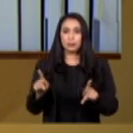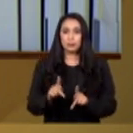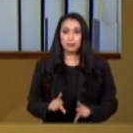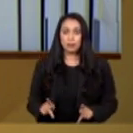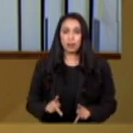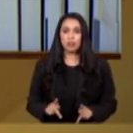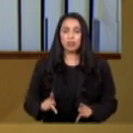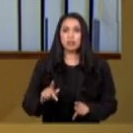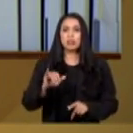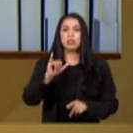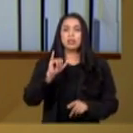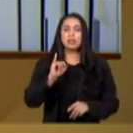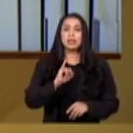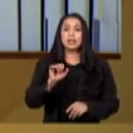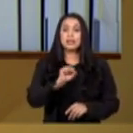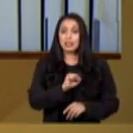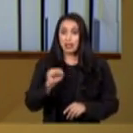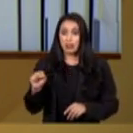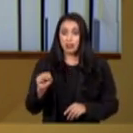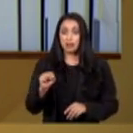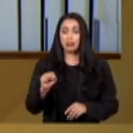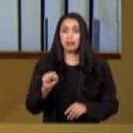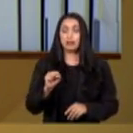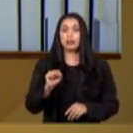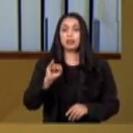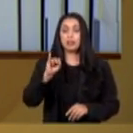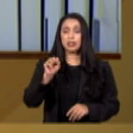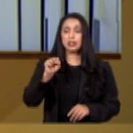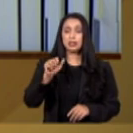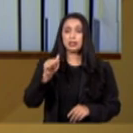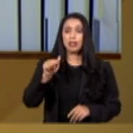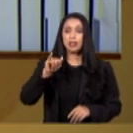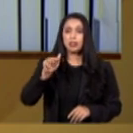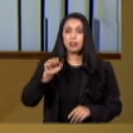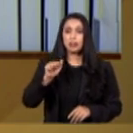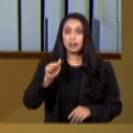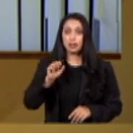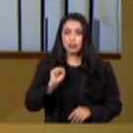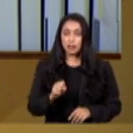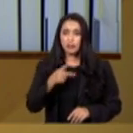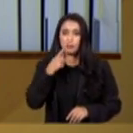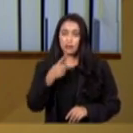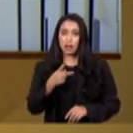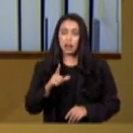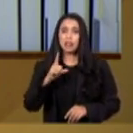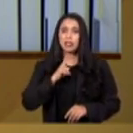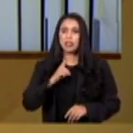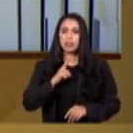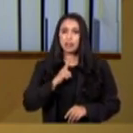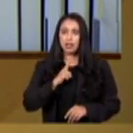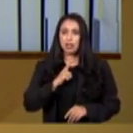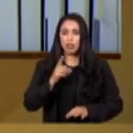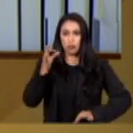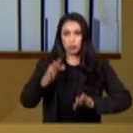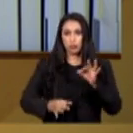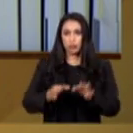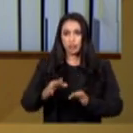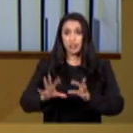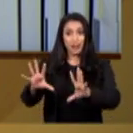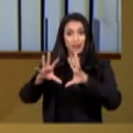que a o fruto da justiça é a paz e o fruto da justiça é a paz